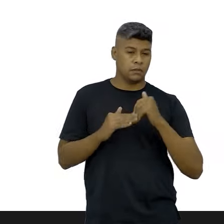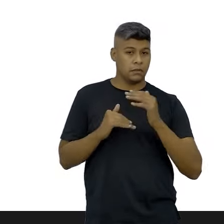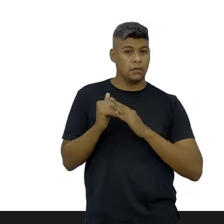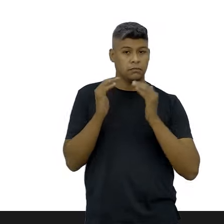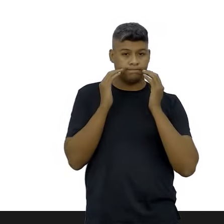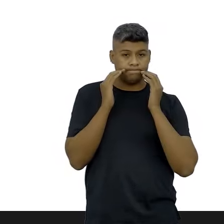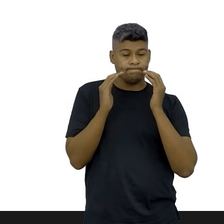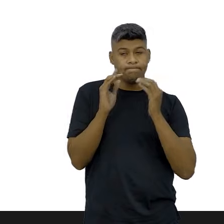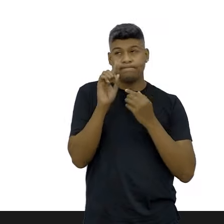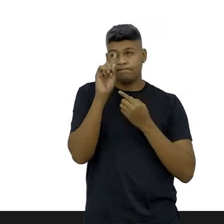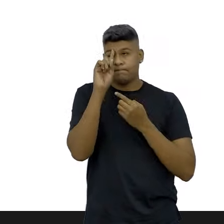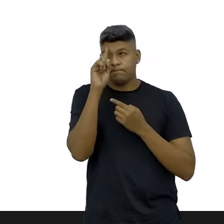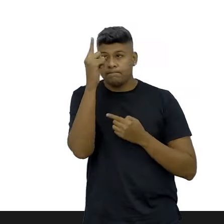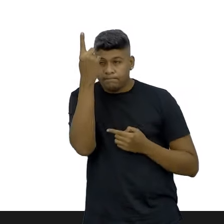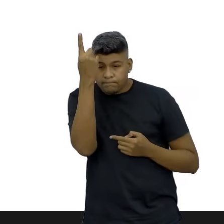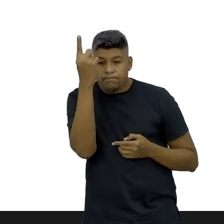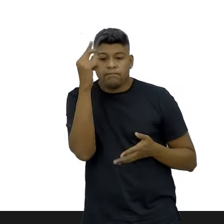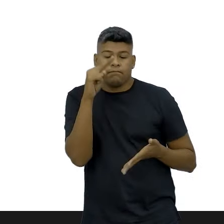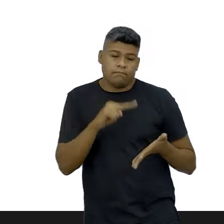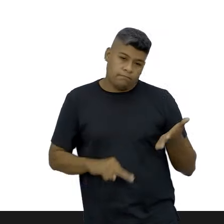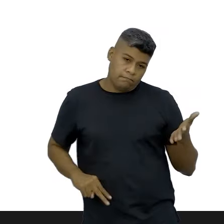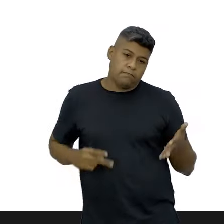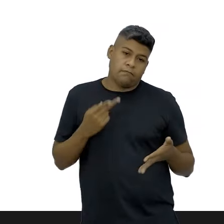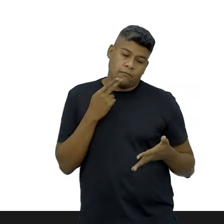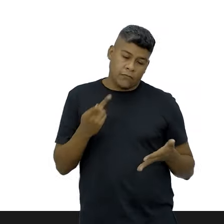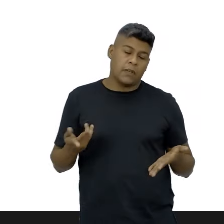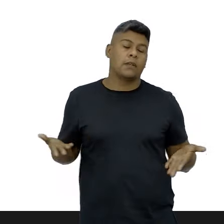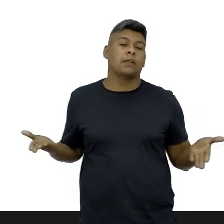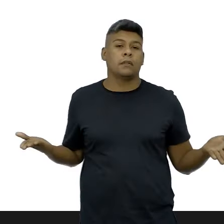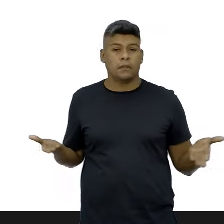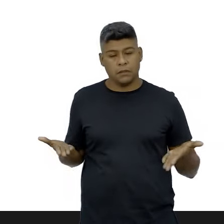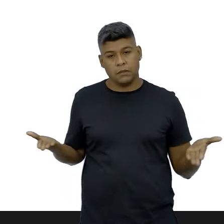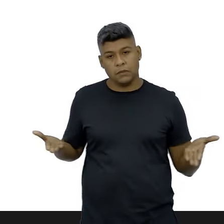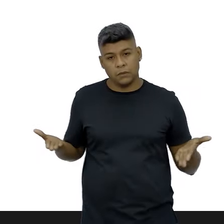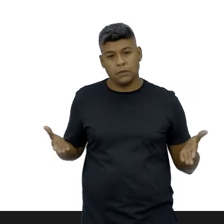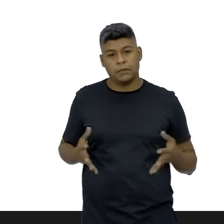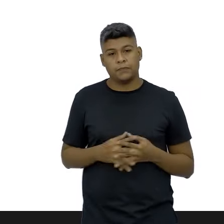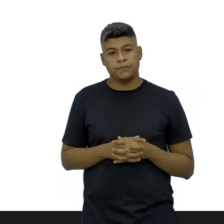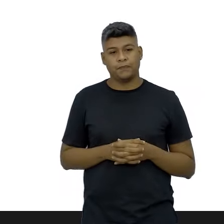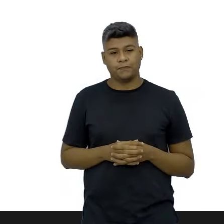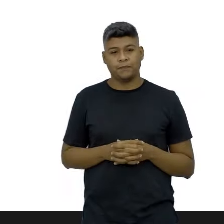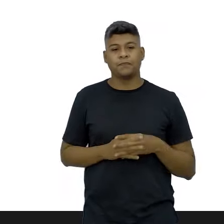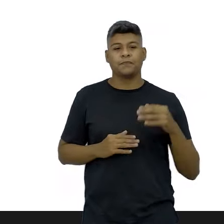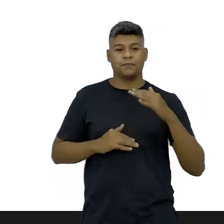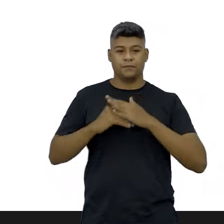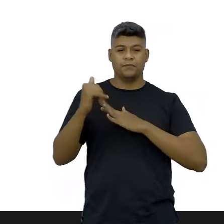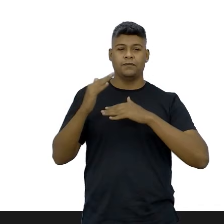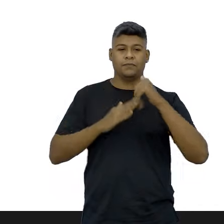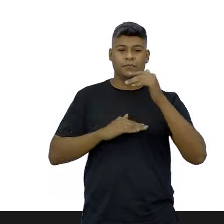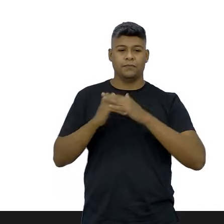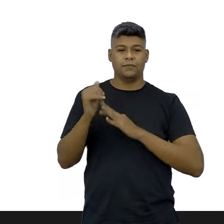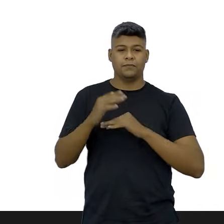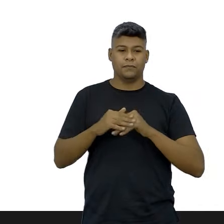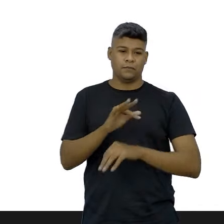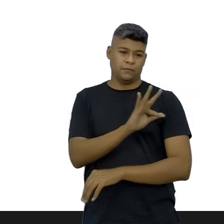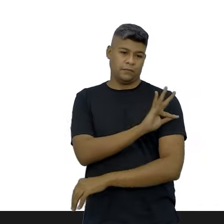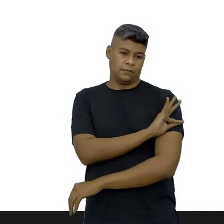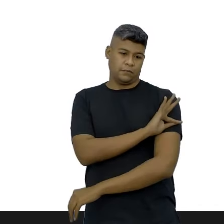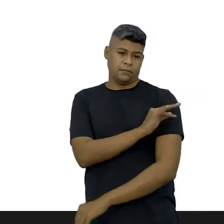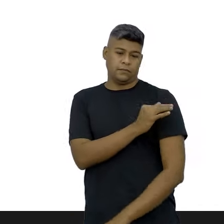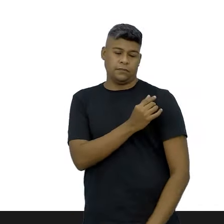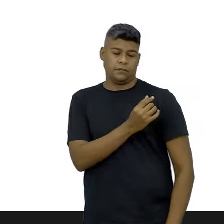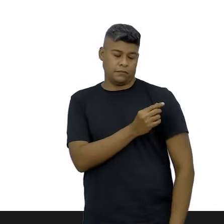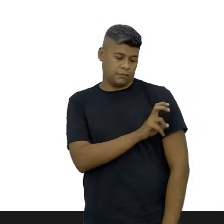respeito às estratégias de leitura, que vamos falar agora sobre elas, né? A habilidade do ensino fundamental do primeiro ao